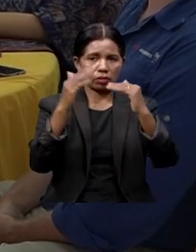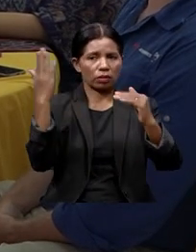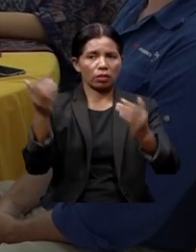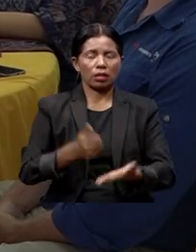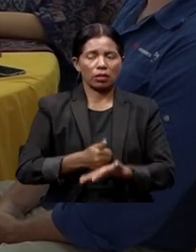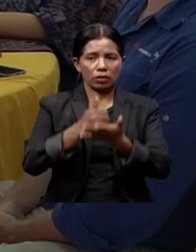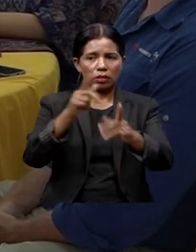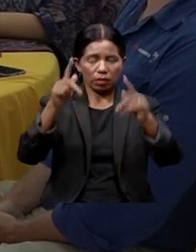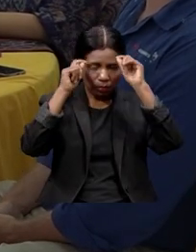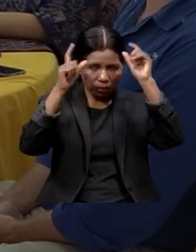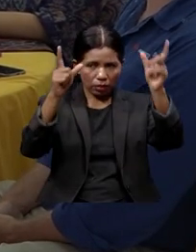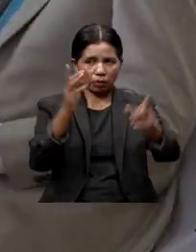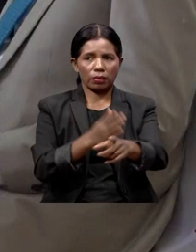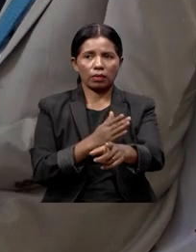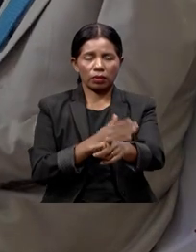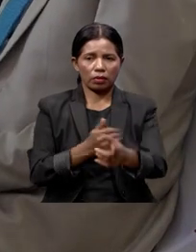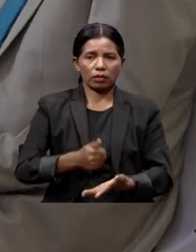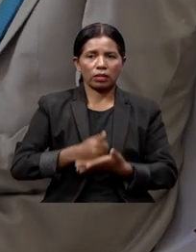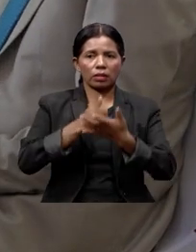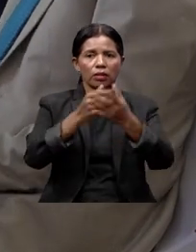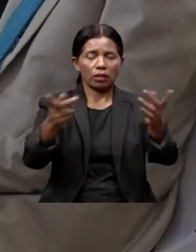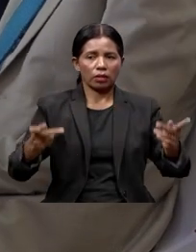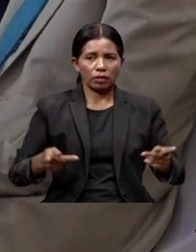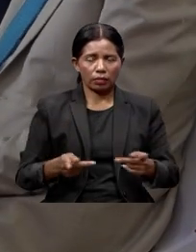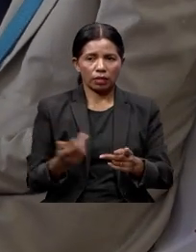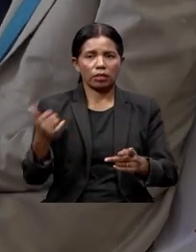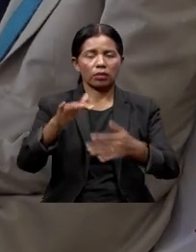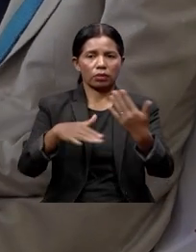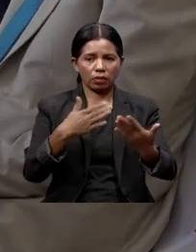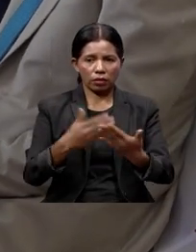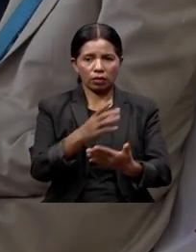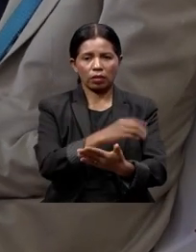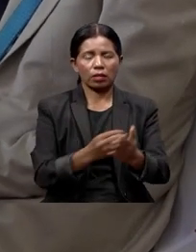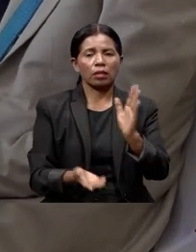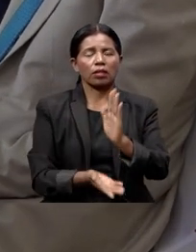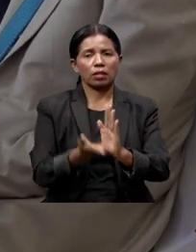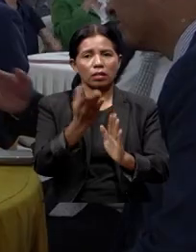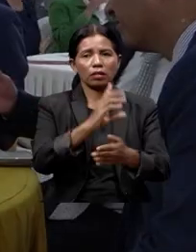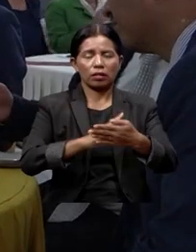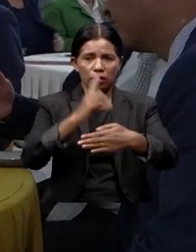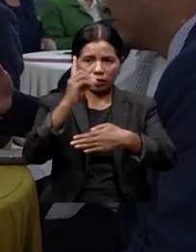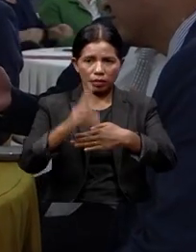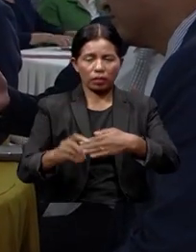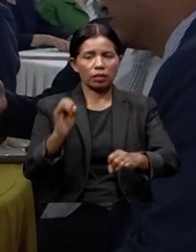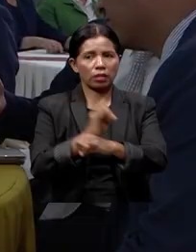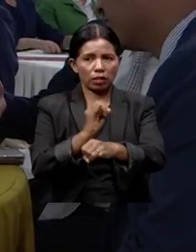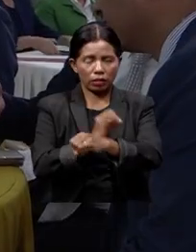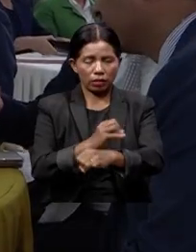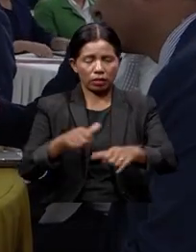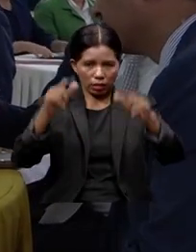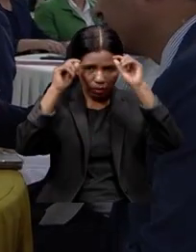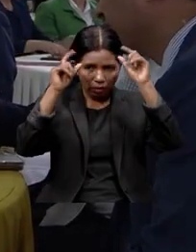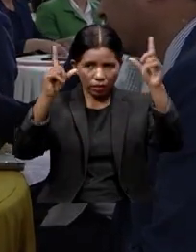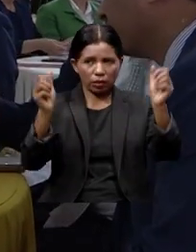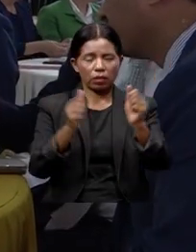ajuda Timor-Leste o promove no facilita o fato em potencial sira, explora no mos desenvolve indústria turismo Timor-Leste